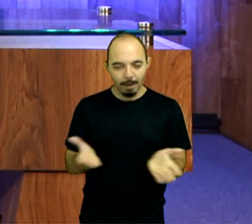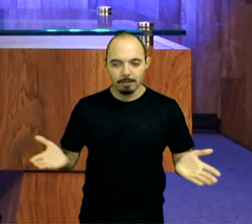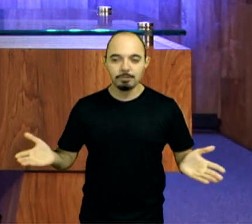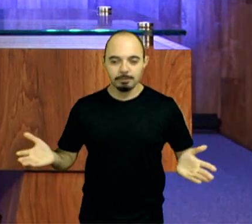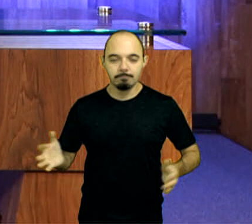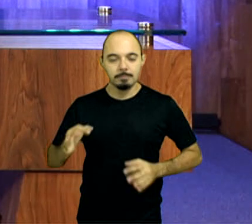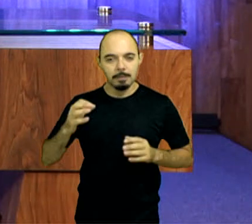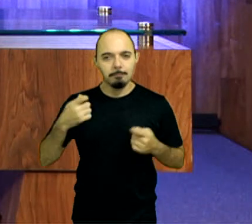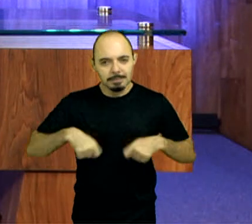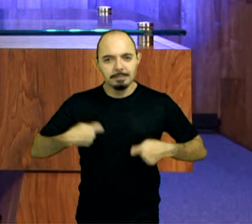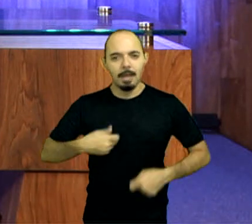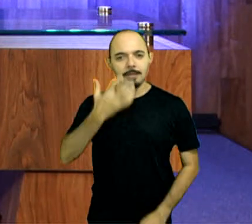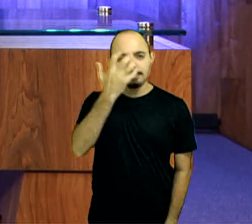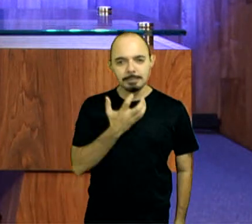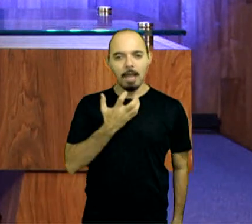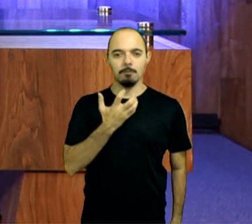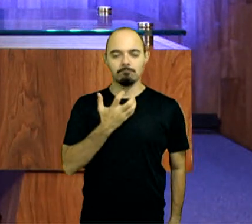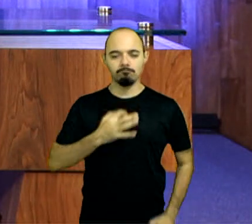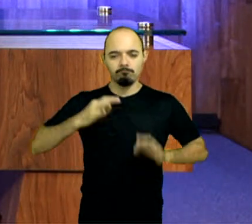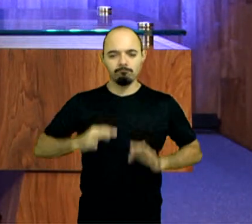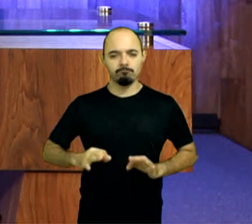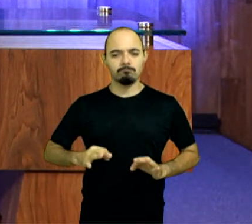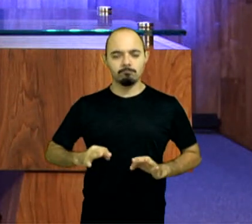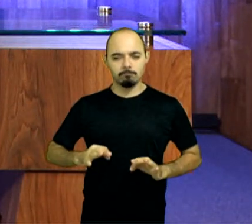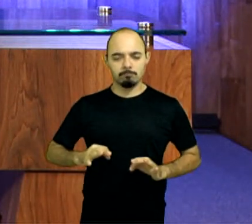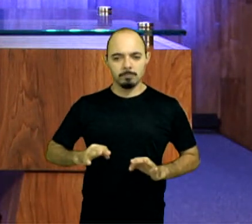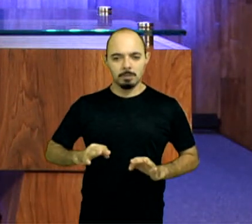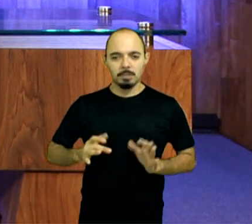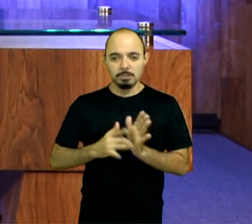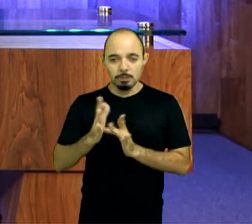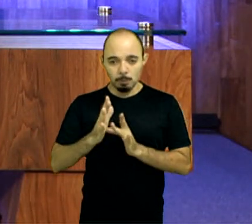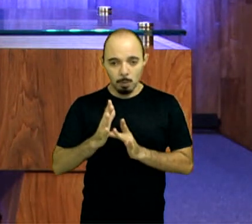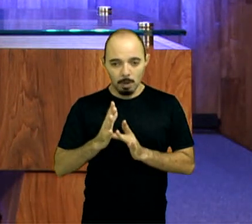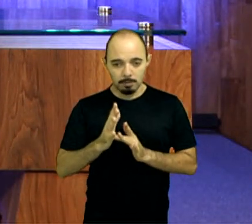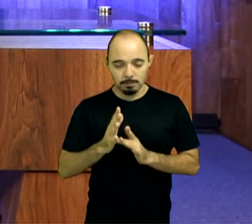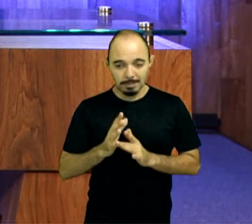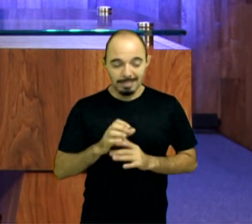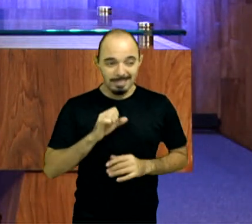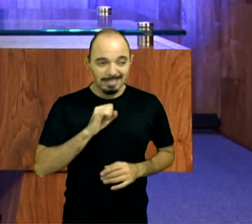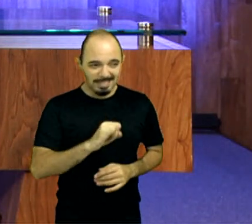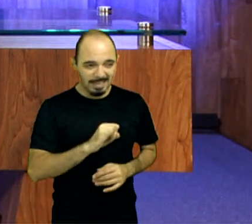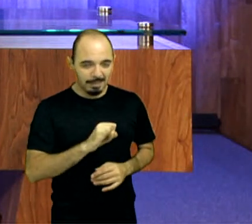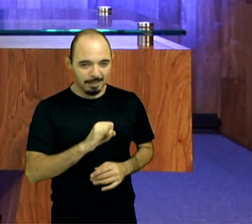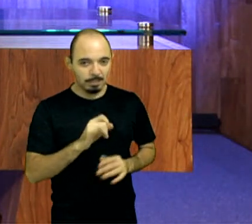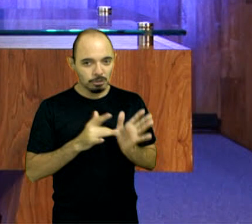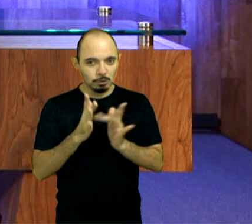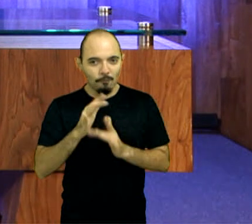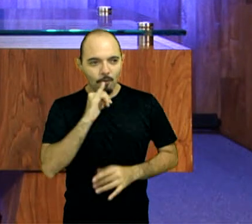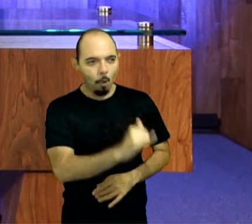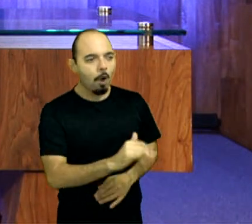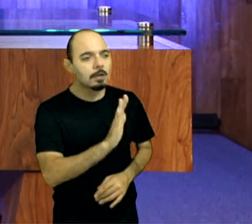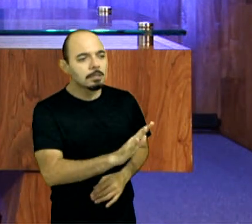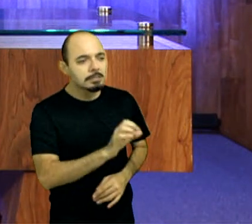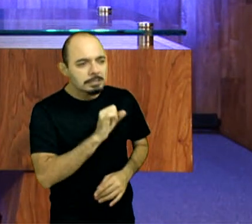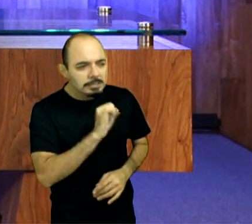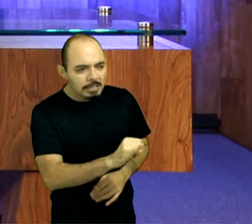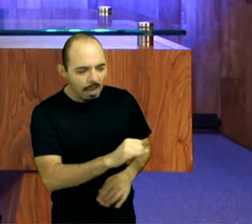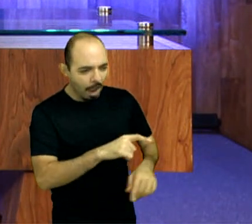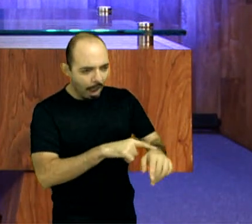Olha, quando Jesus disse, se a tua mão faz pecar, corta a mão. É para cortar a mão? Não, é para ser radical. É